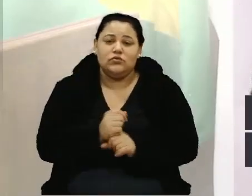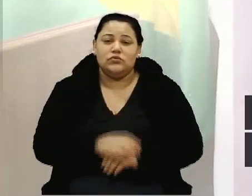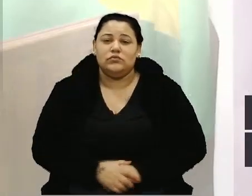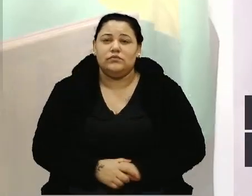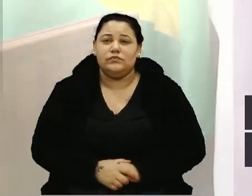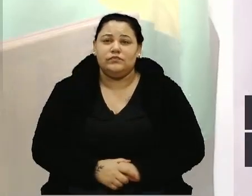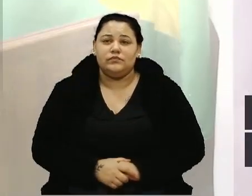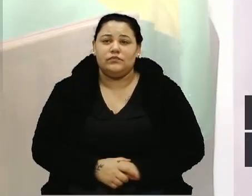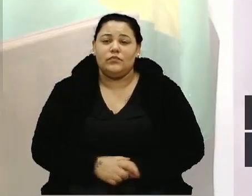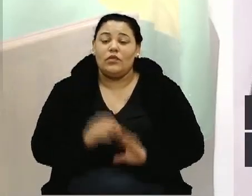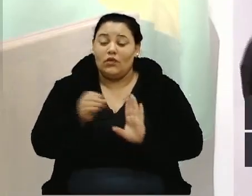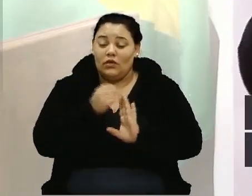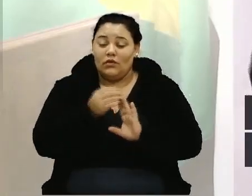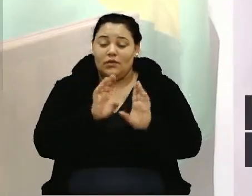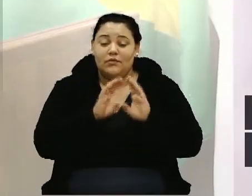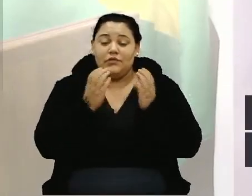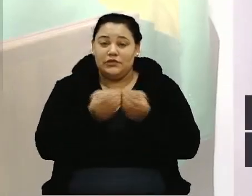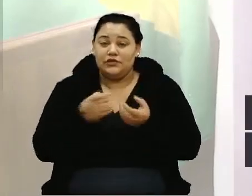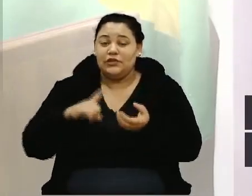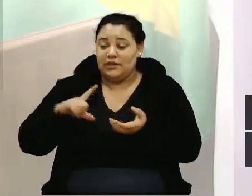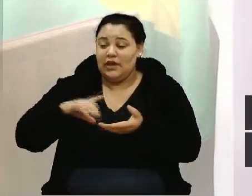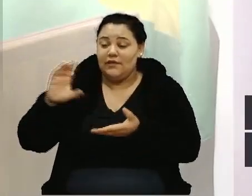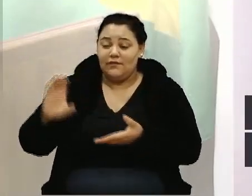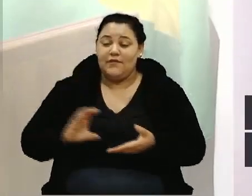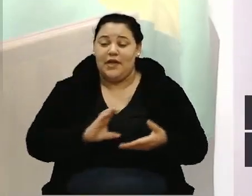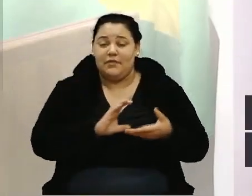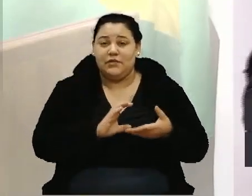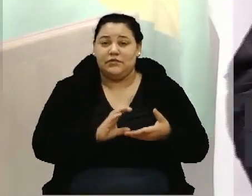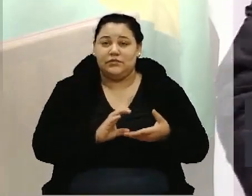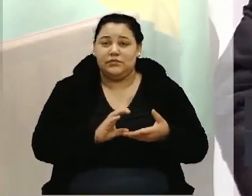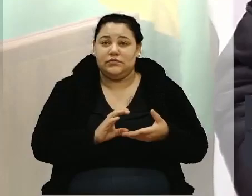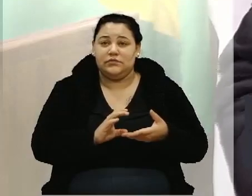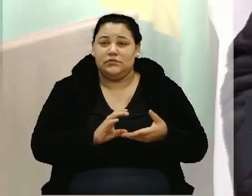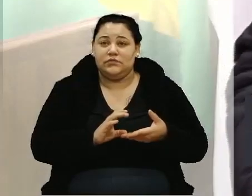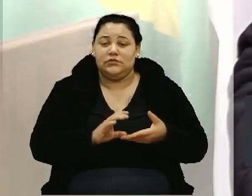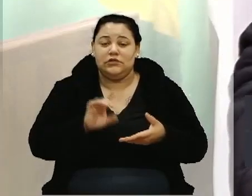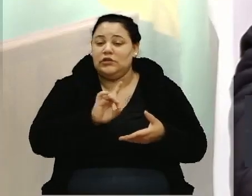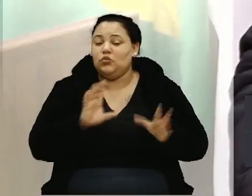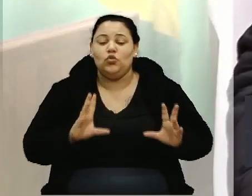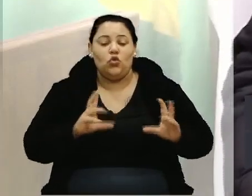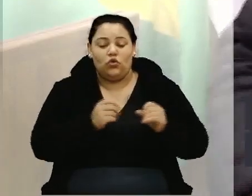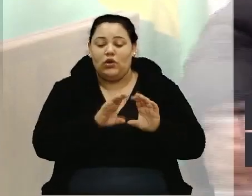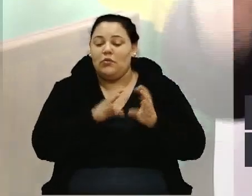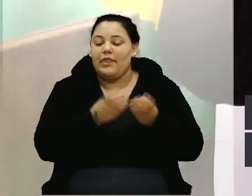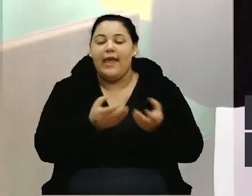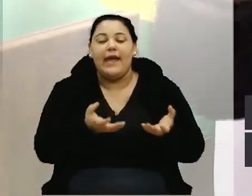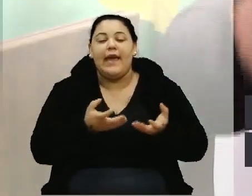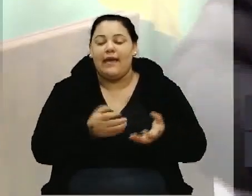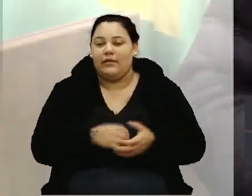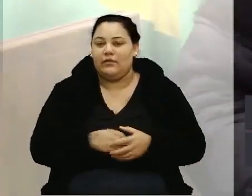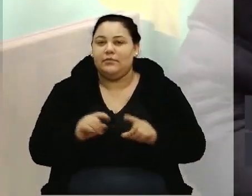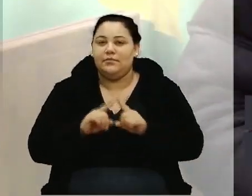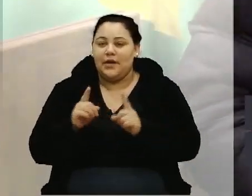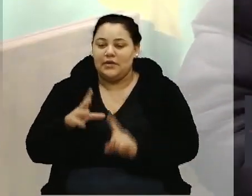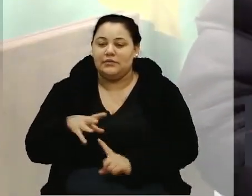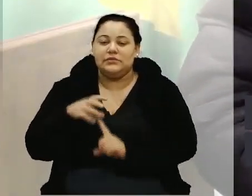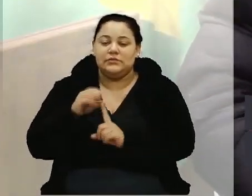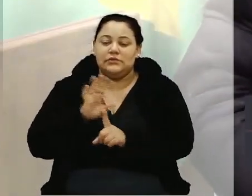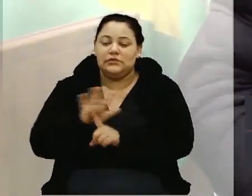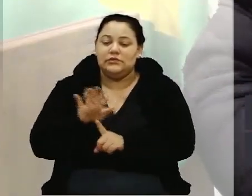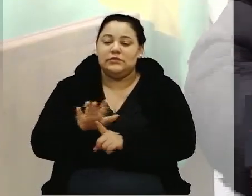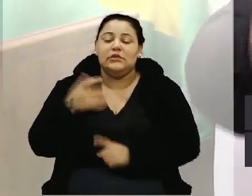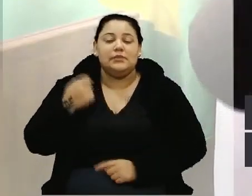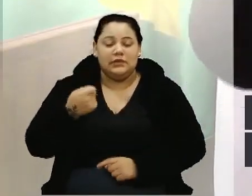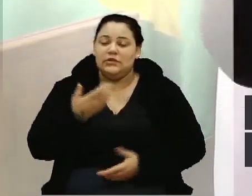com recursos, não tudo aquilo que a comunidade quer, mas as principais demandas